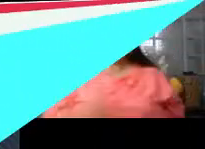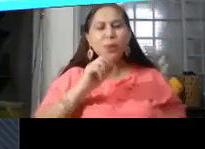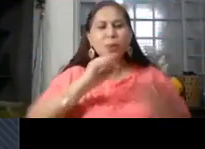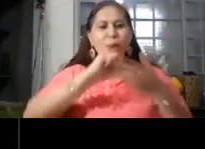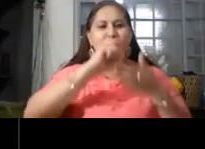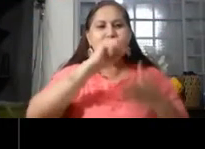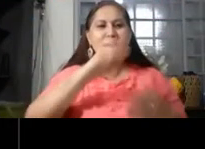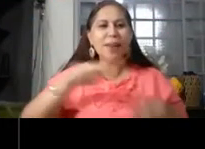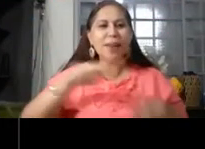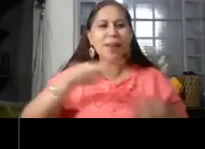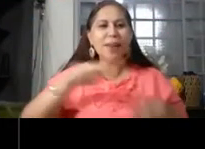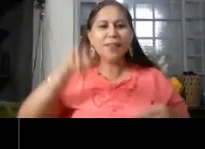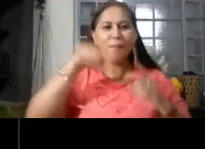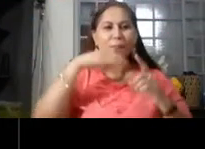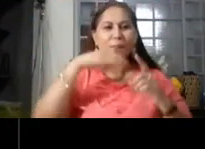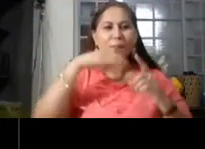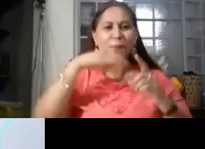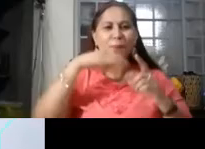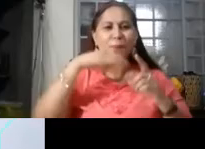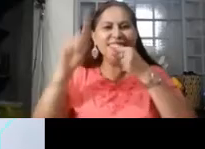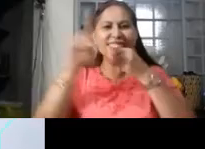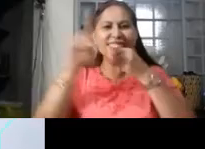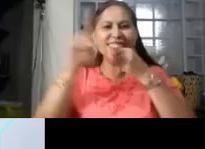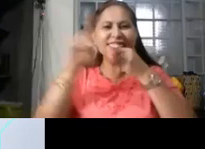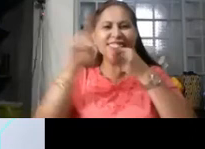Daniel me mutou, rapaz.